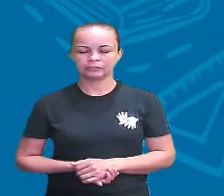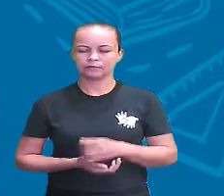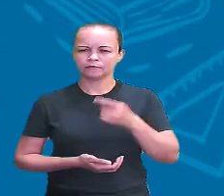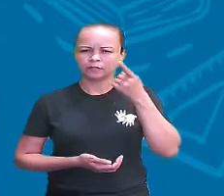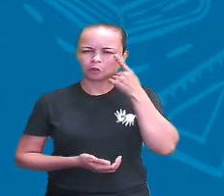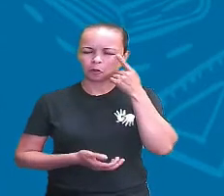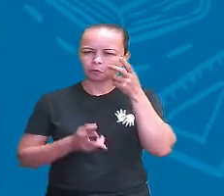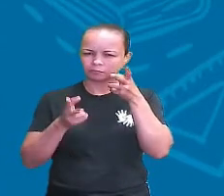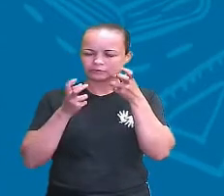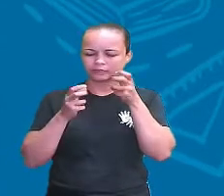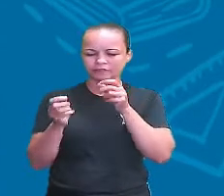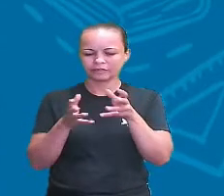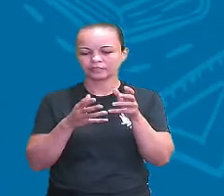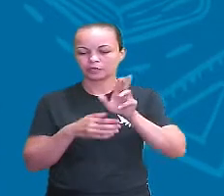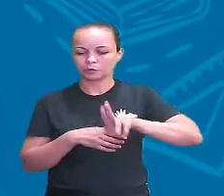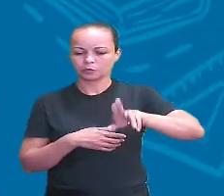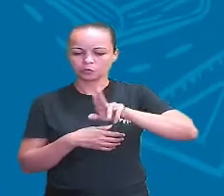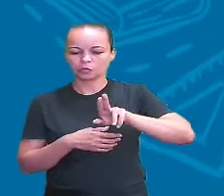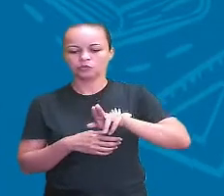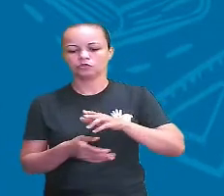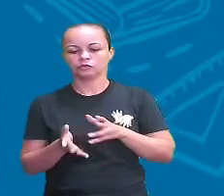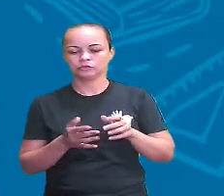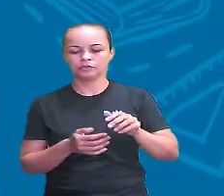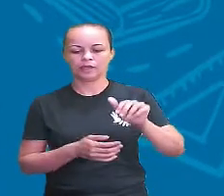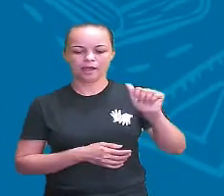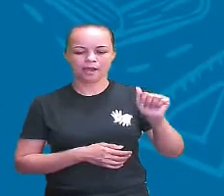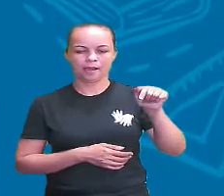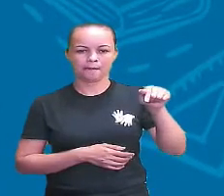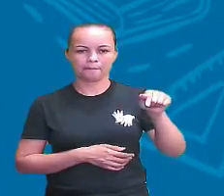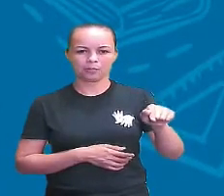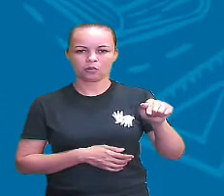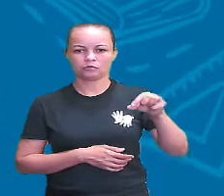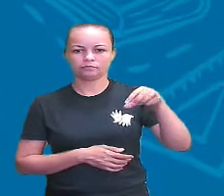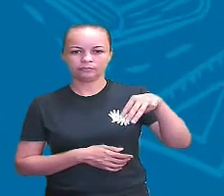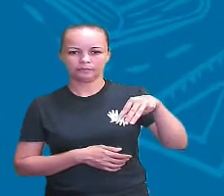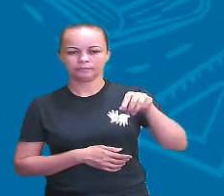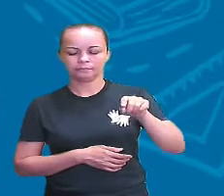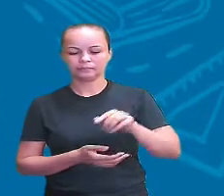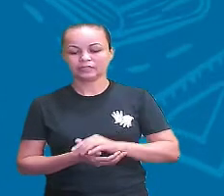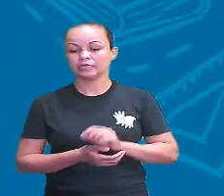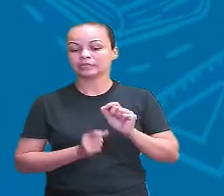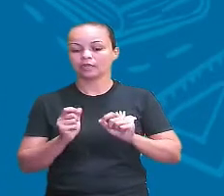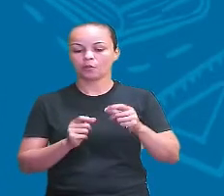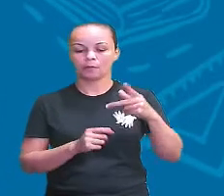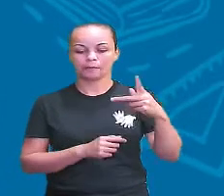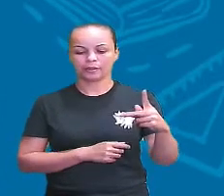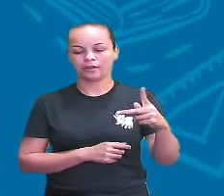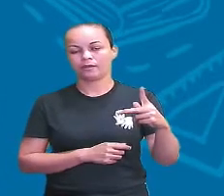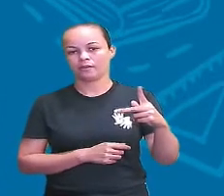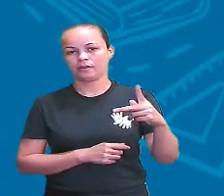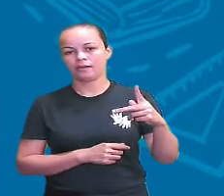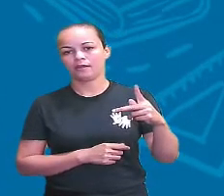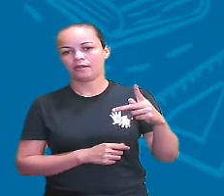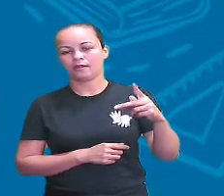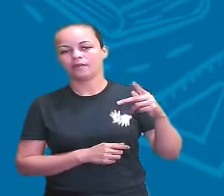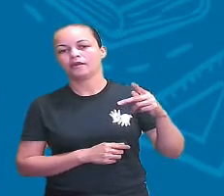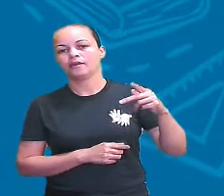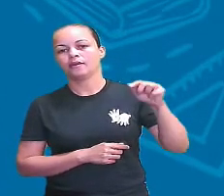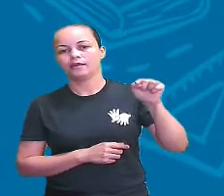gente, de AM, que é AM, e temos também o uso do PM, que quer dizer PM, que é a